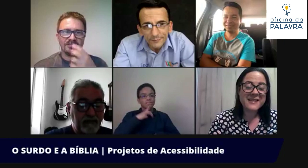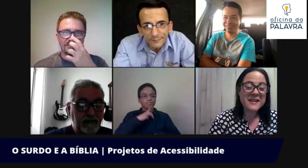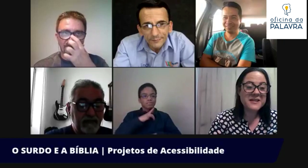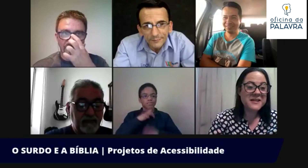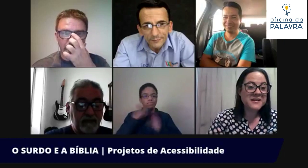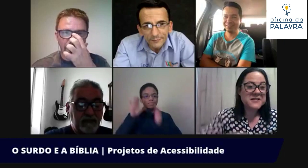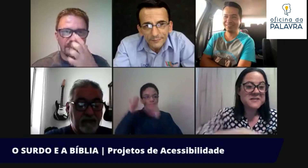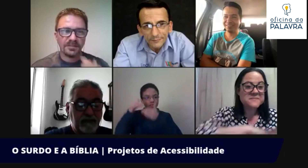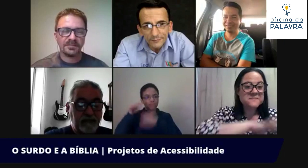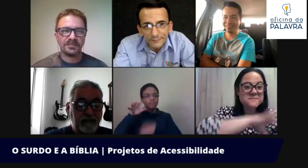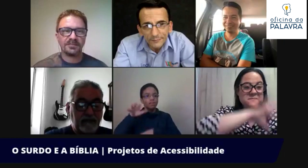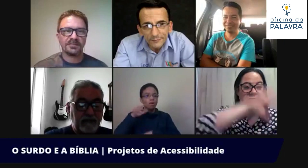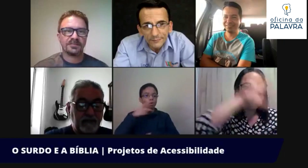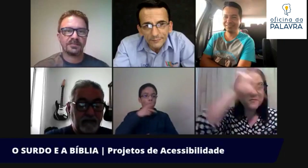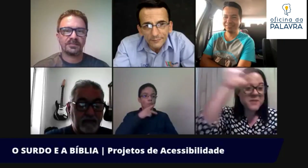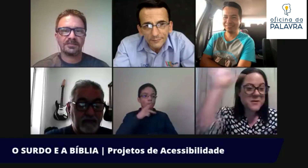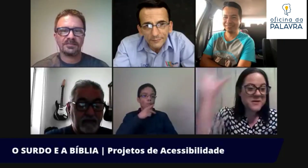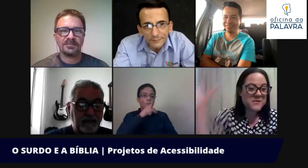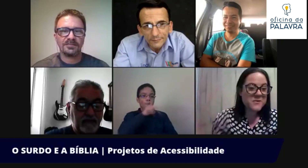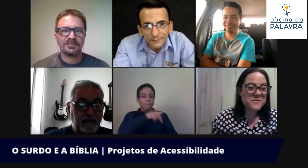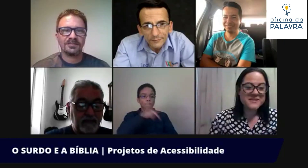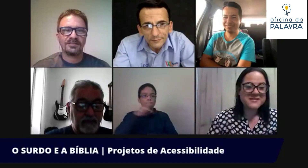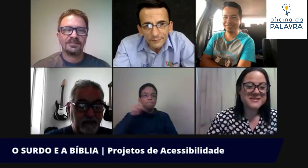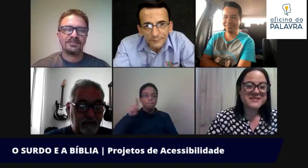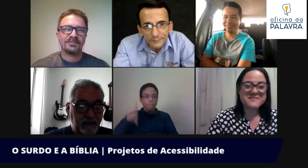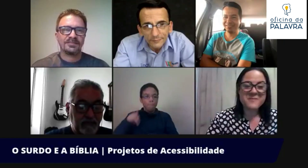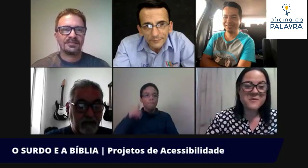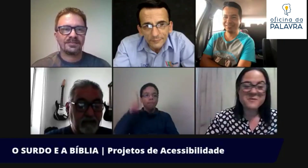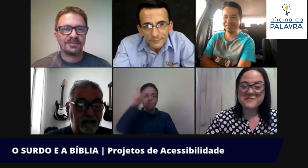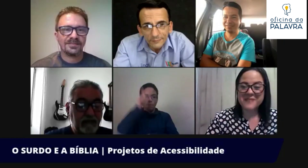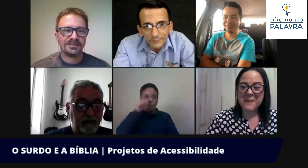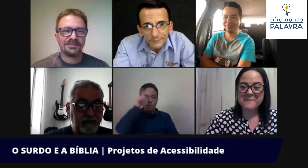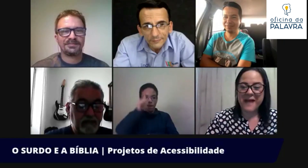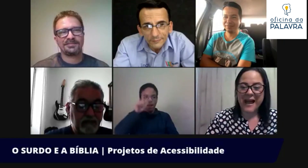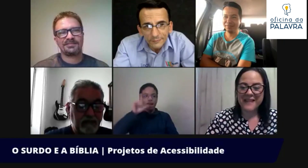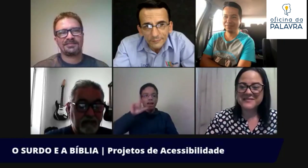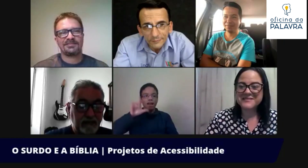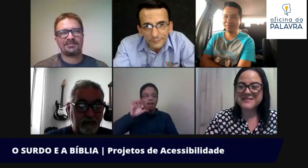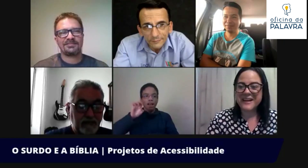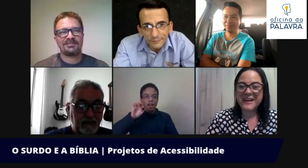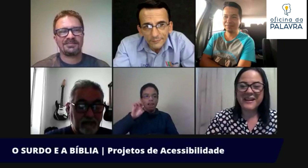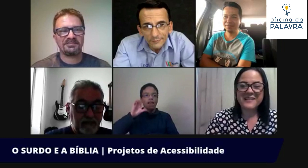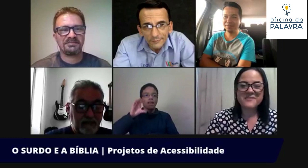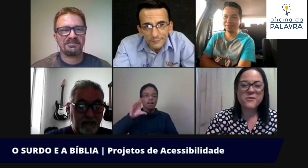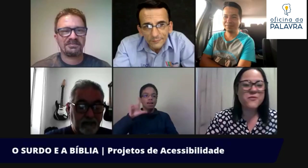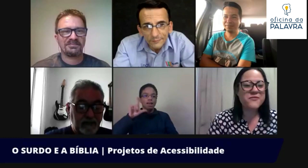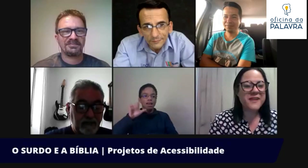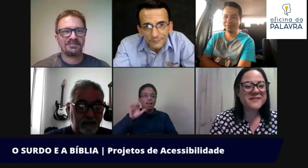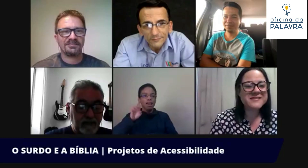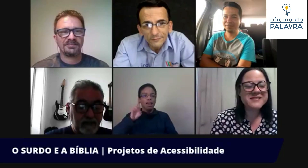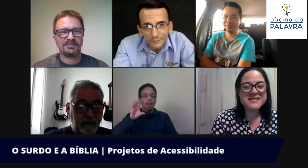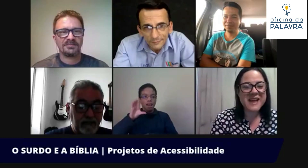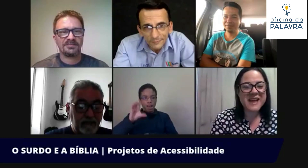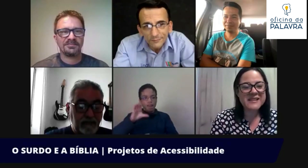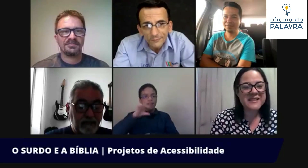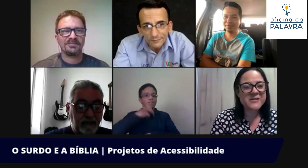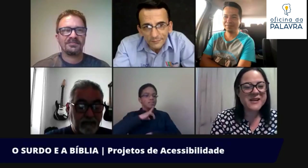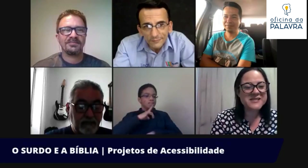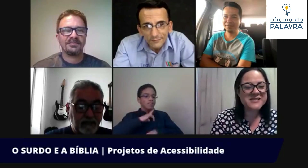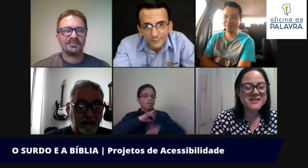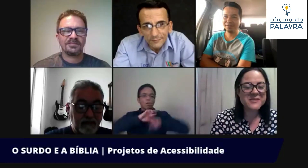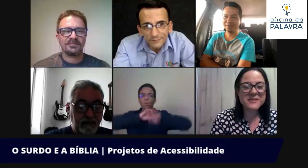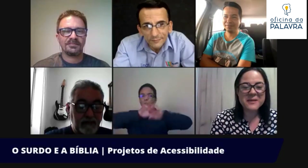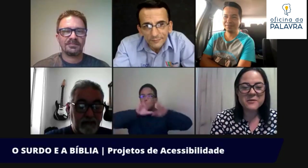Leclerc, ele tem mil e um trabalho, né, envolvendo, assim, essa área